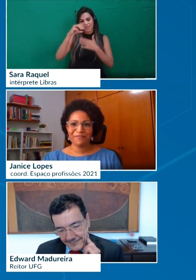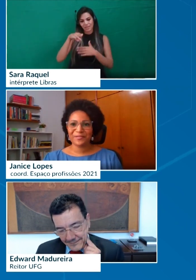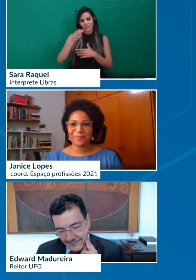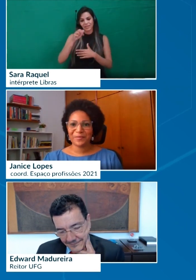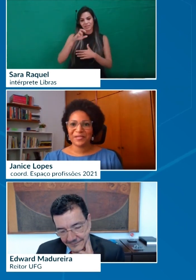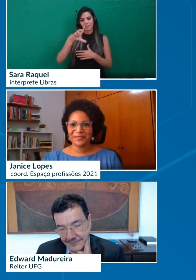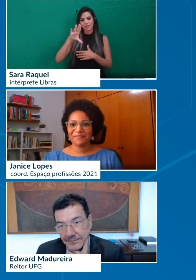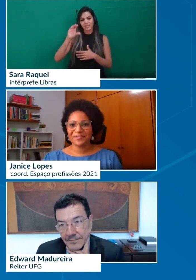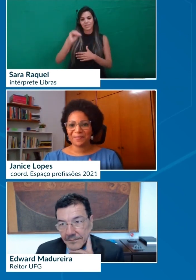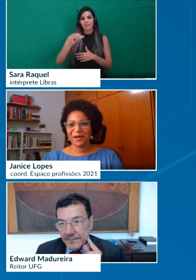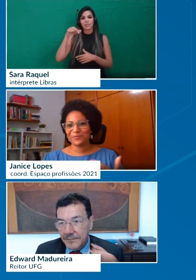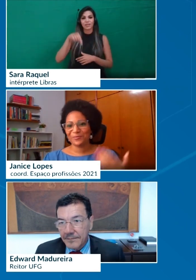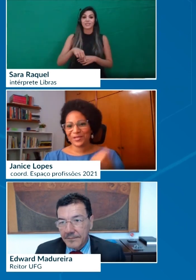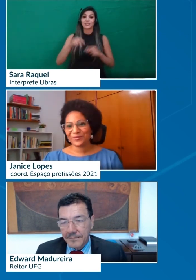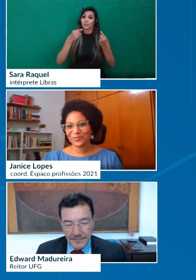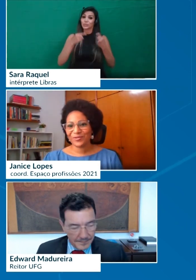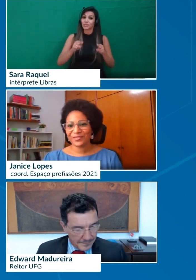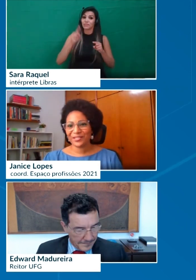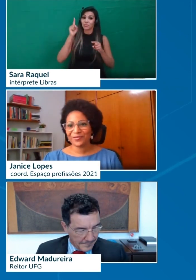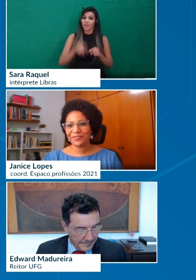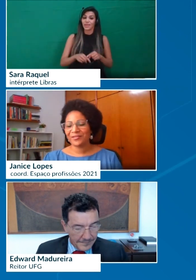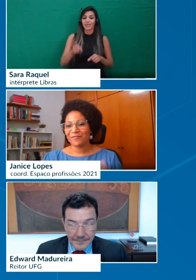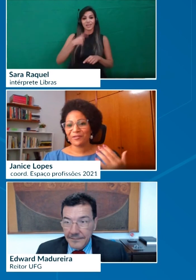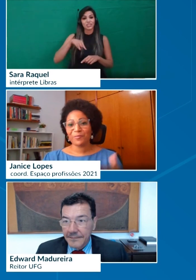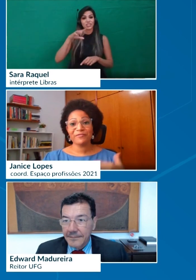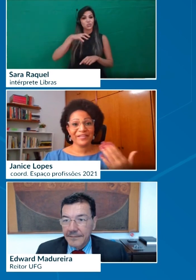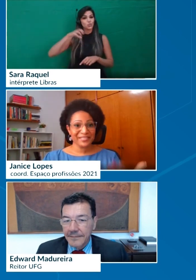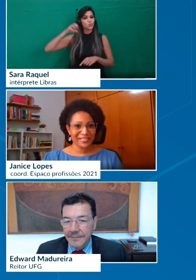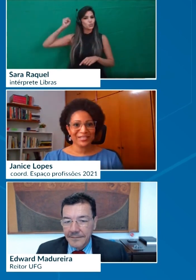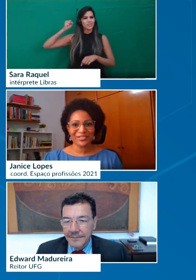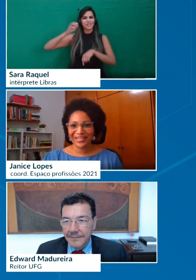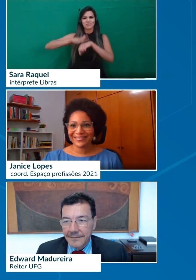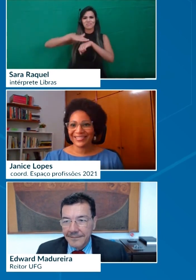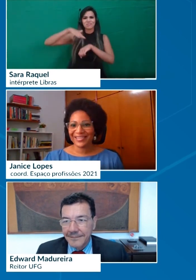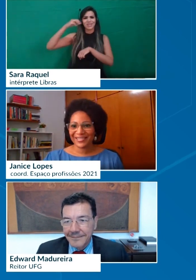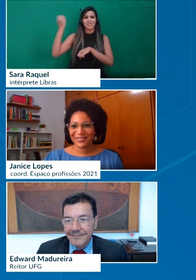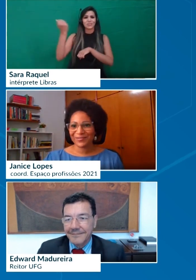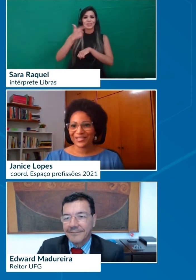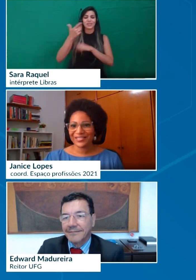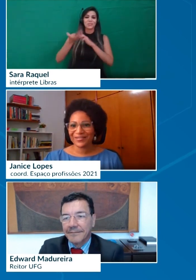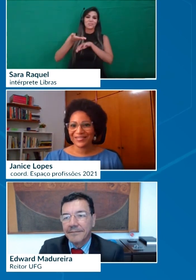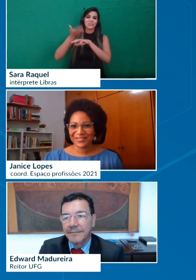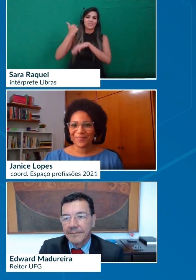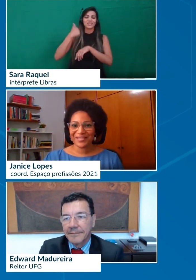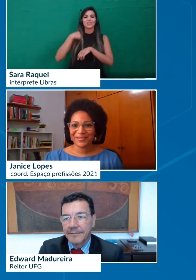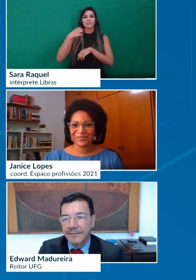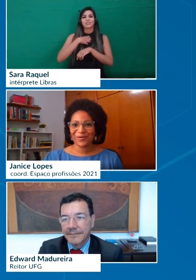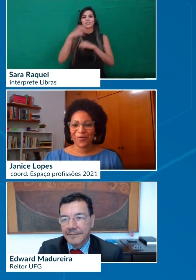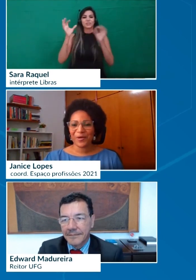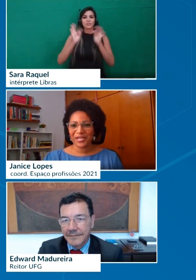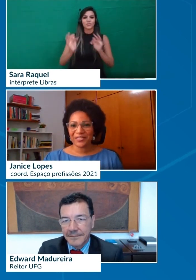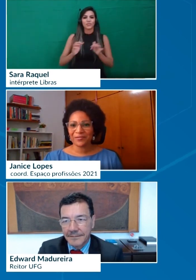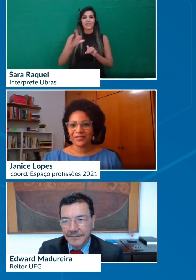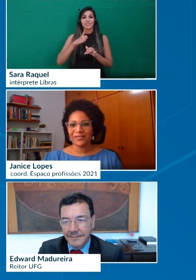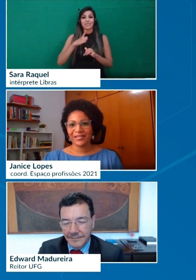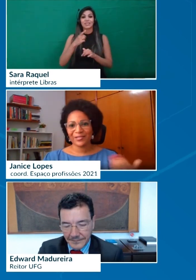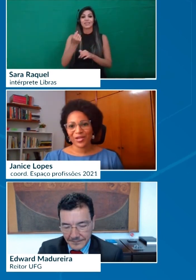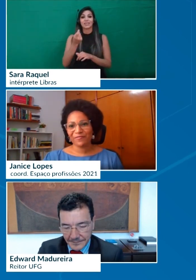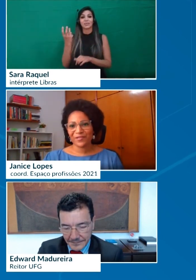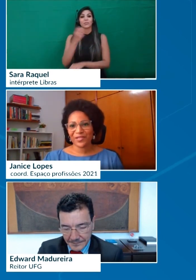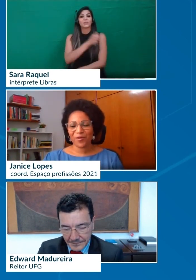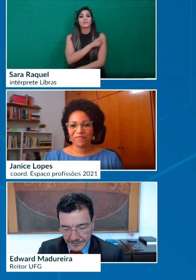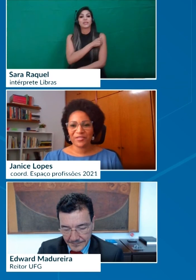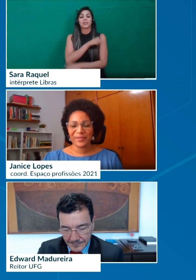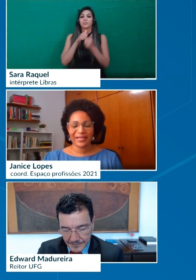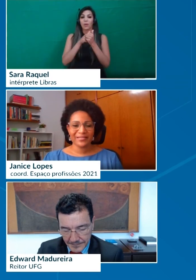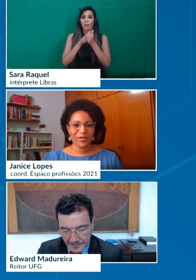o desafio é sempre esse, fazer mais sucesso do que o anterior. Fico muito feliz que a gente já tenha aqui estudantes da educação básica nos acompanhando. É